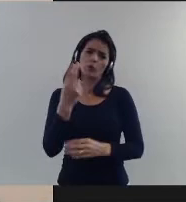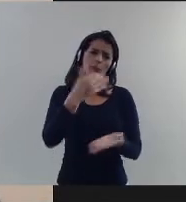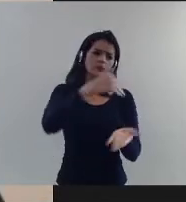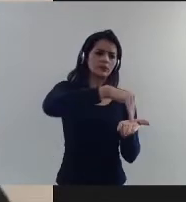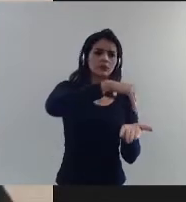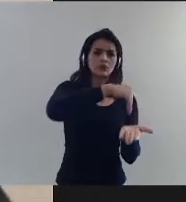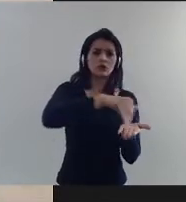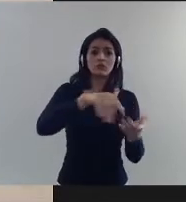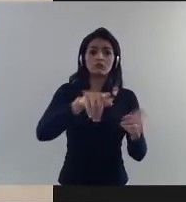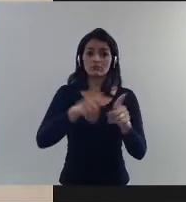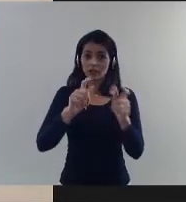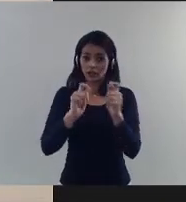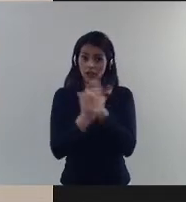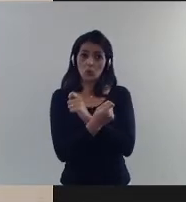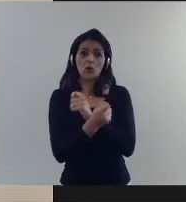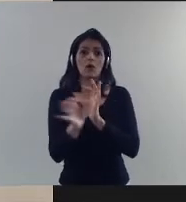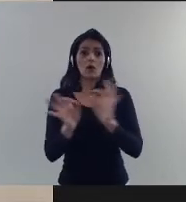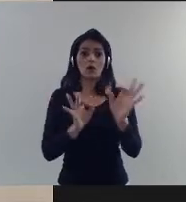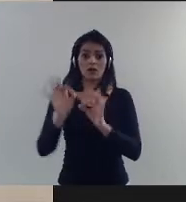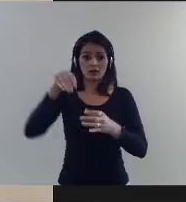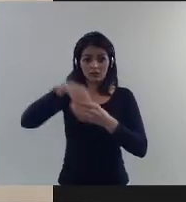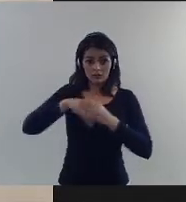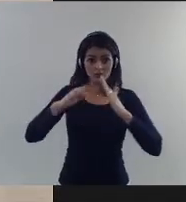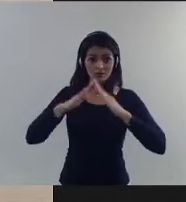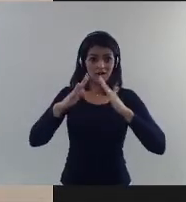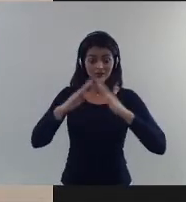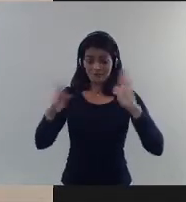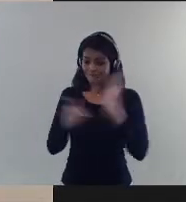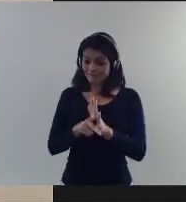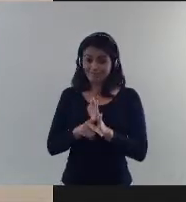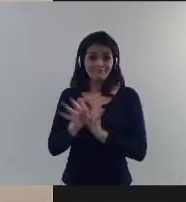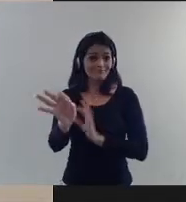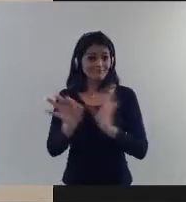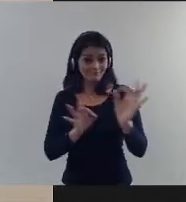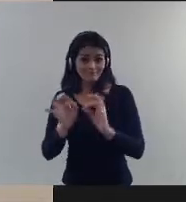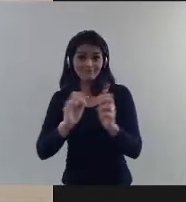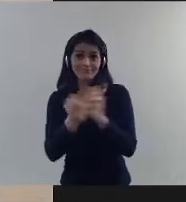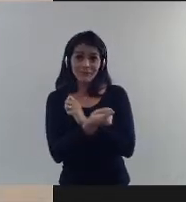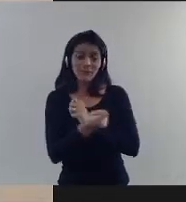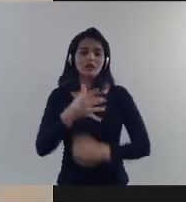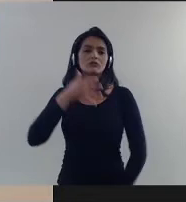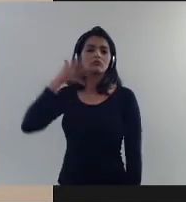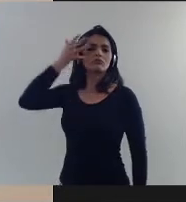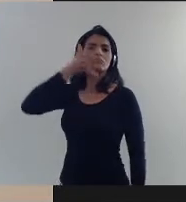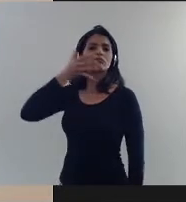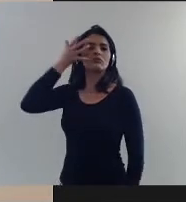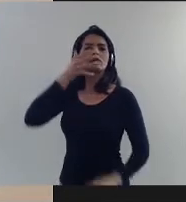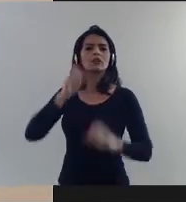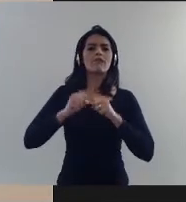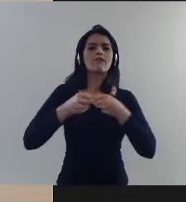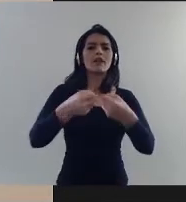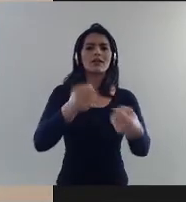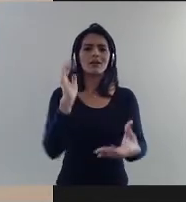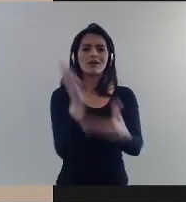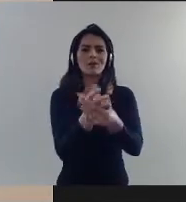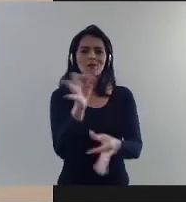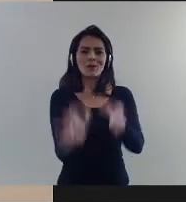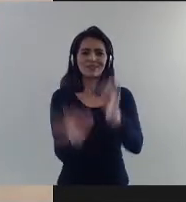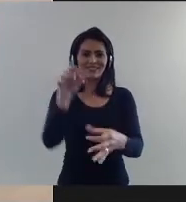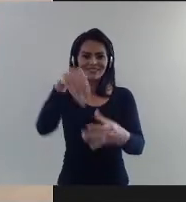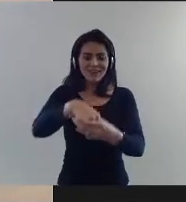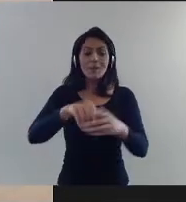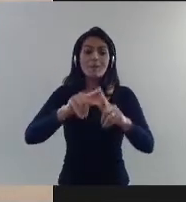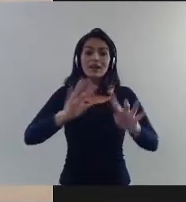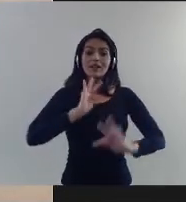gente teve também se adequar a isso dentro das nossas casas, para fazer uma sustentação oral. Mas a tecnologia,